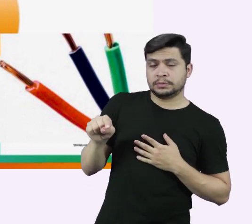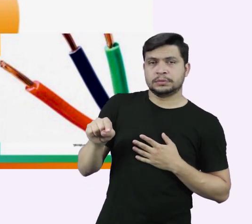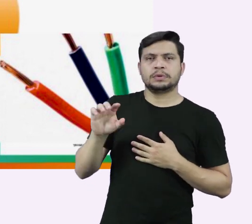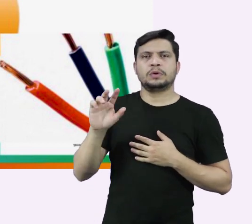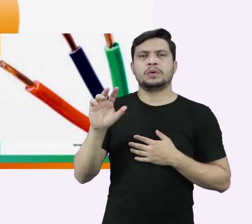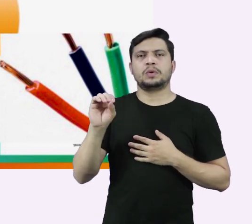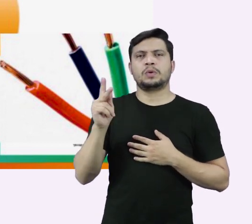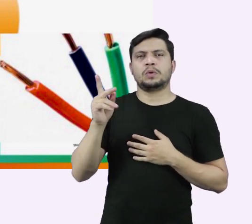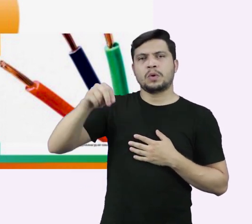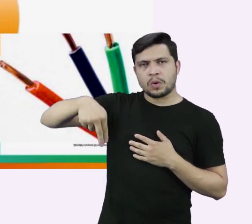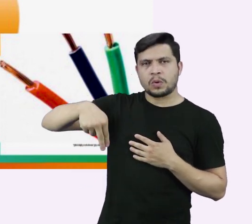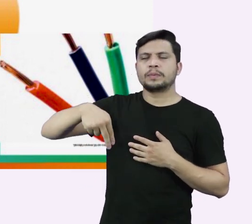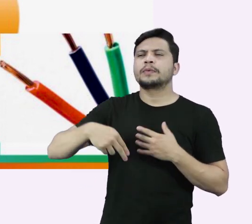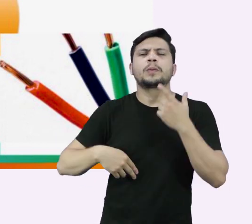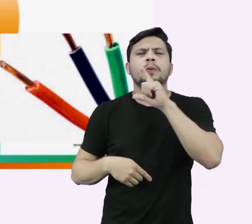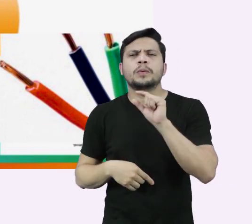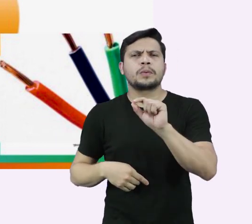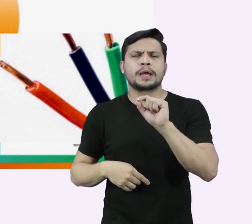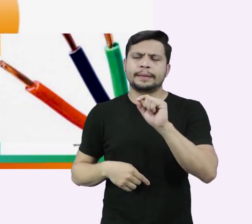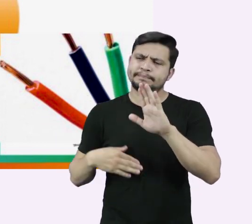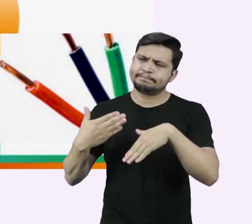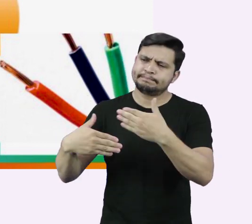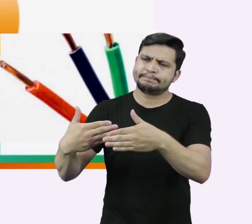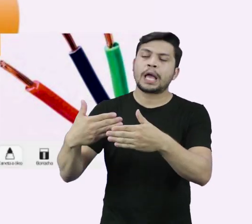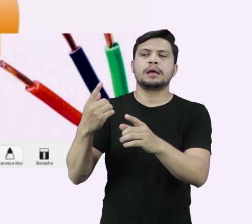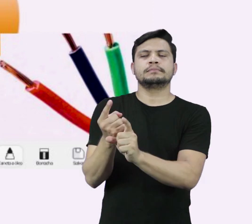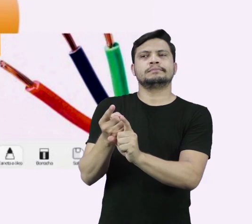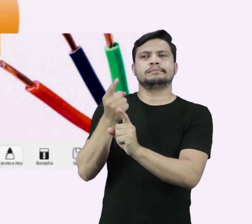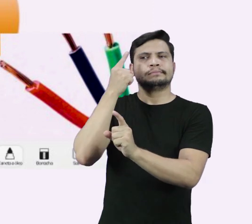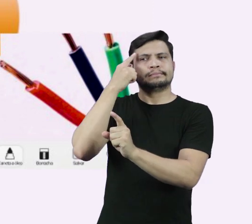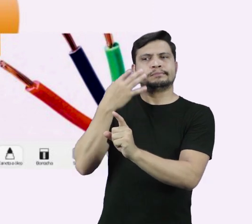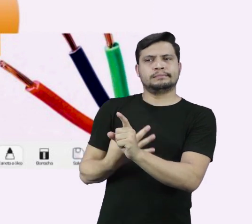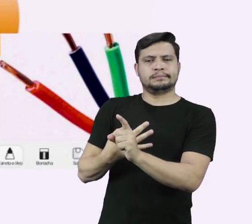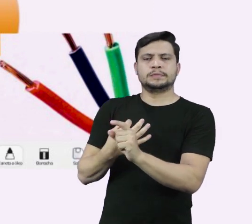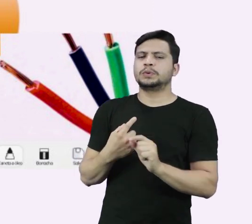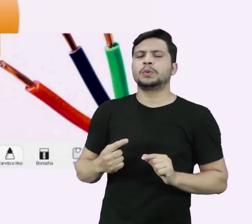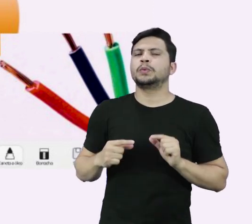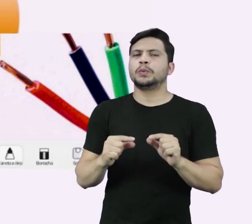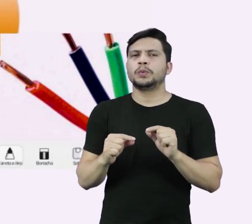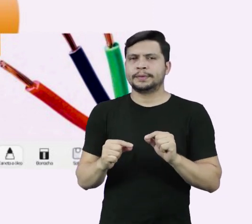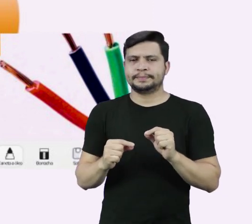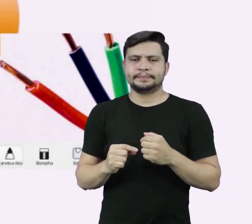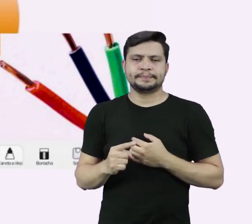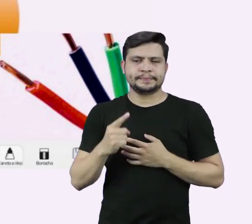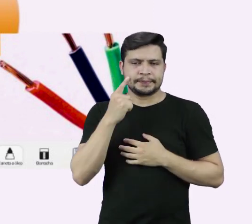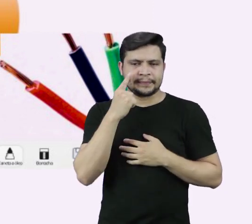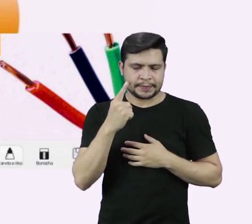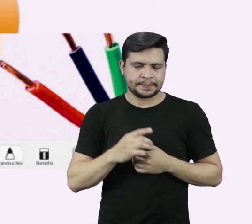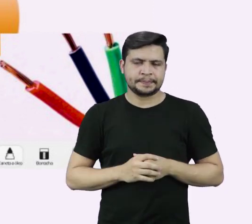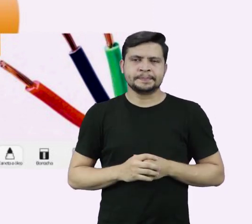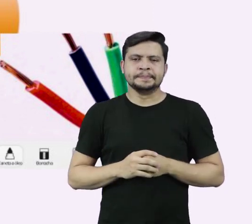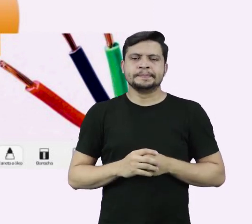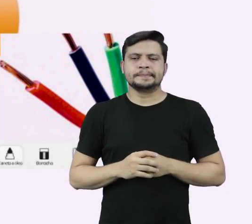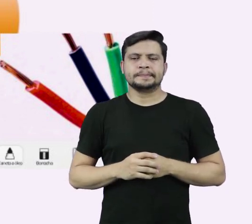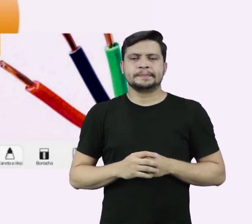Ohm, ele conseguiu, né, chegar a uma conclusão. Quais foram as conclusões que ele chegou experimentalmente? Ele chegou às conclusões